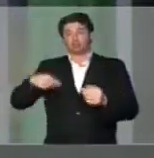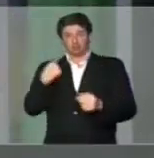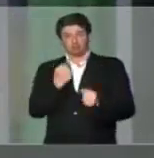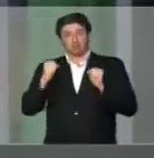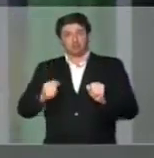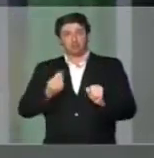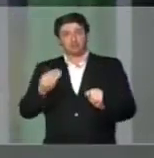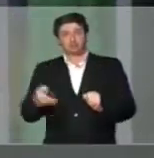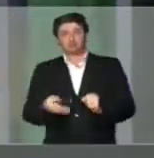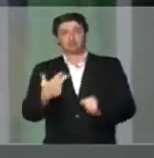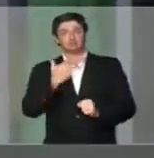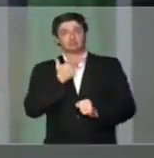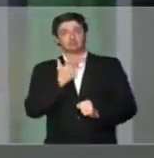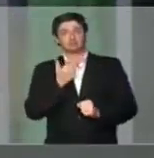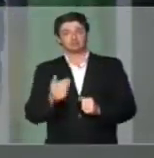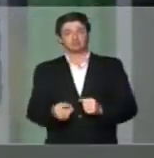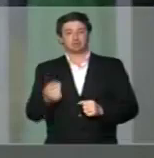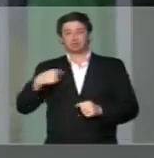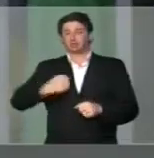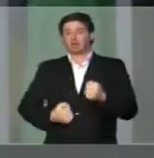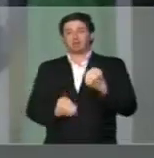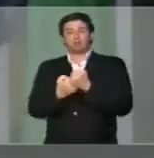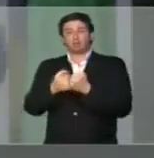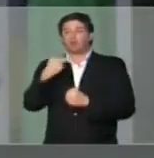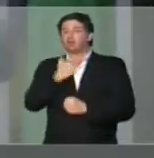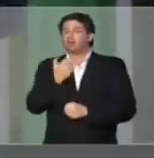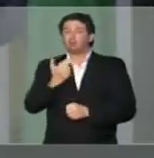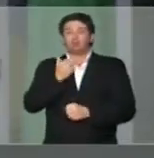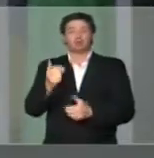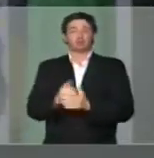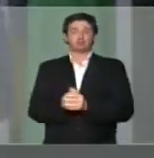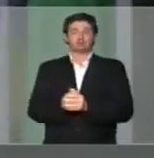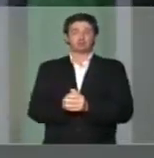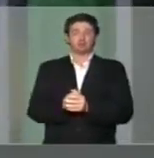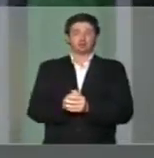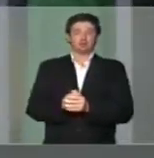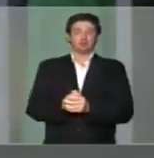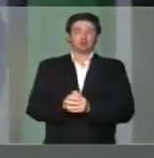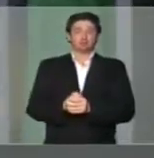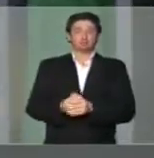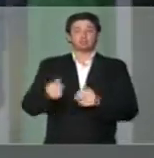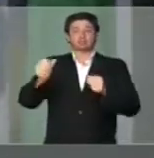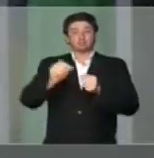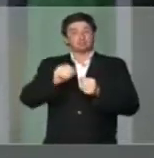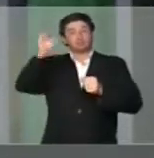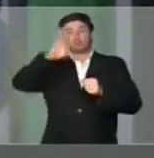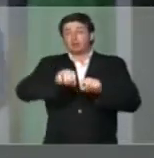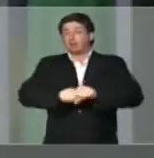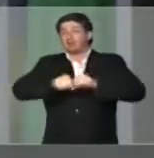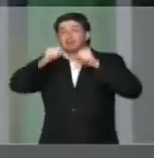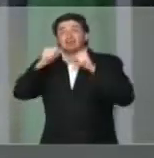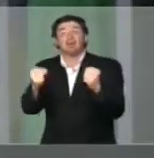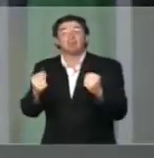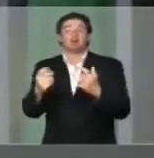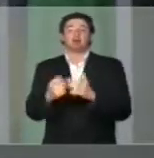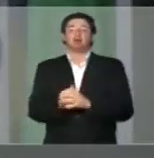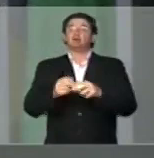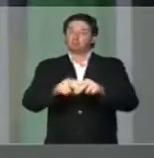disso. Nós não podemos chancelar a política econômica que está levando o Brasil para o buraco.